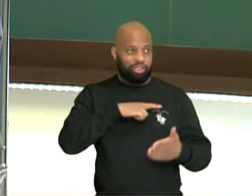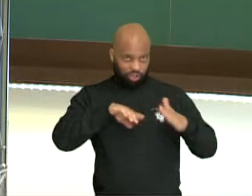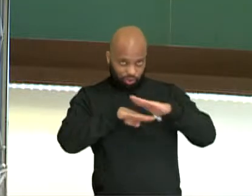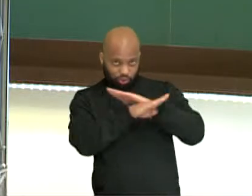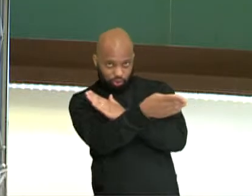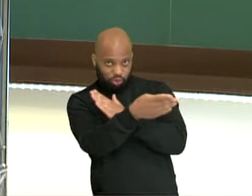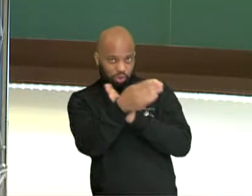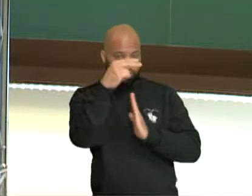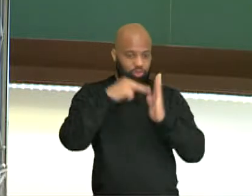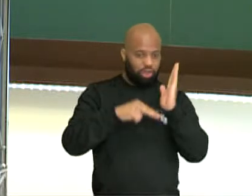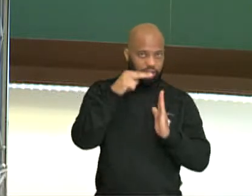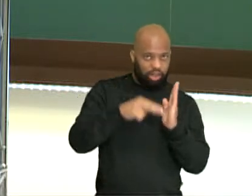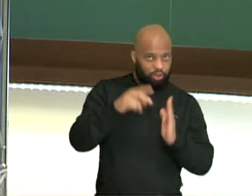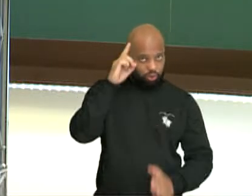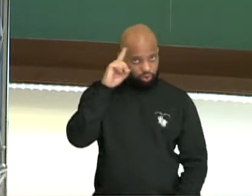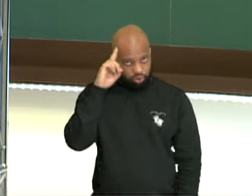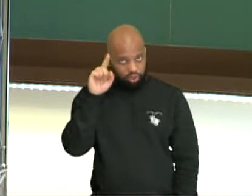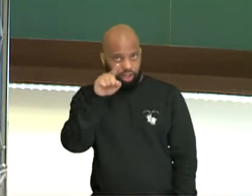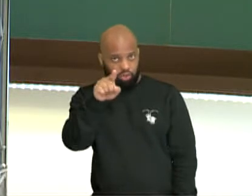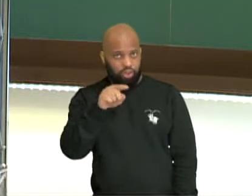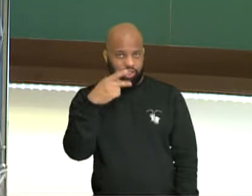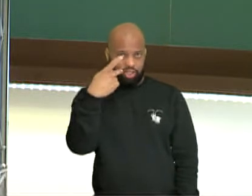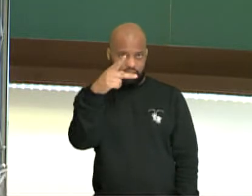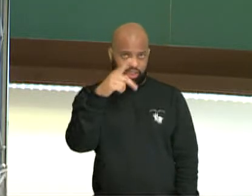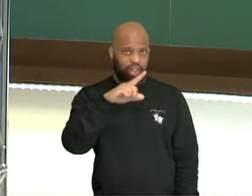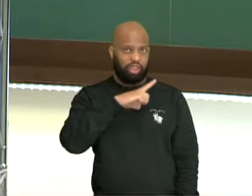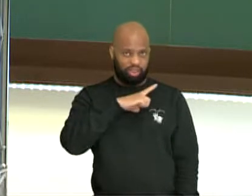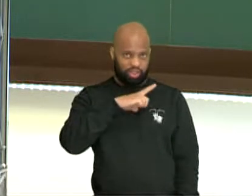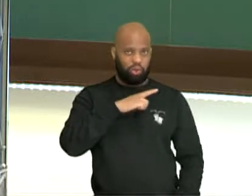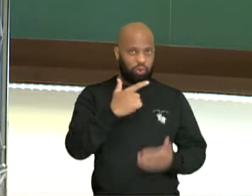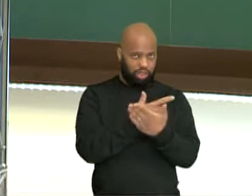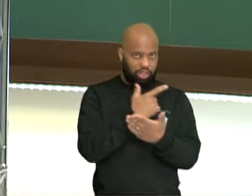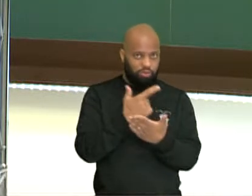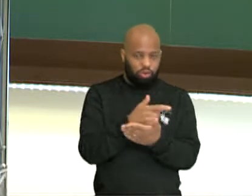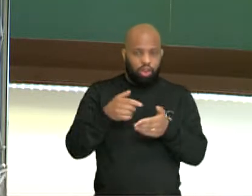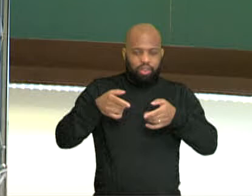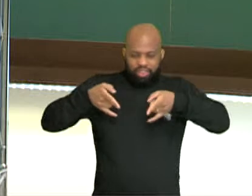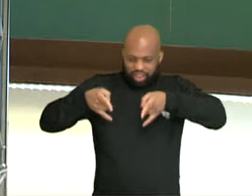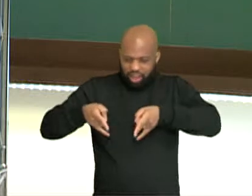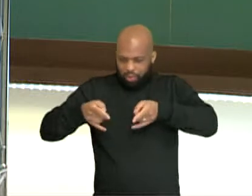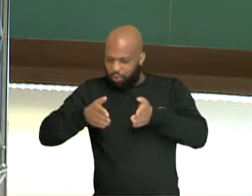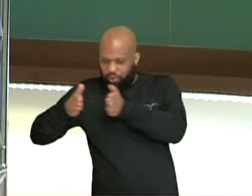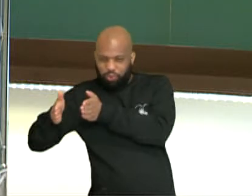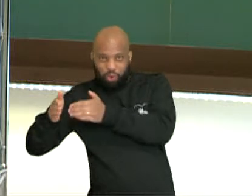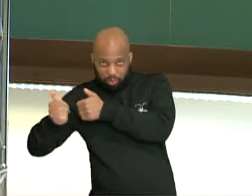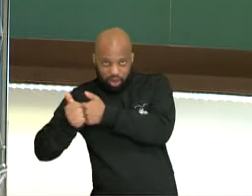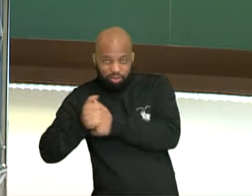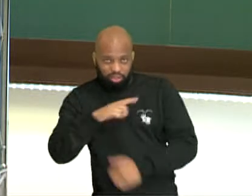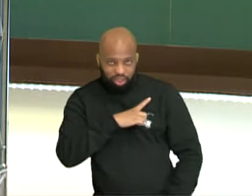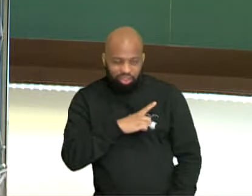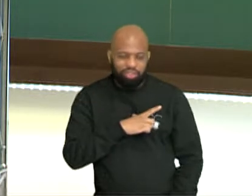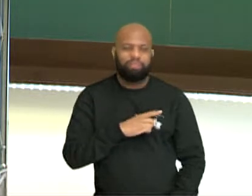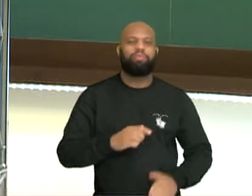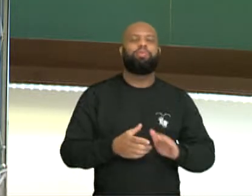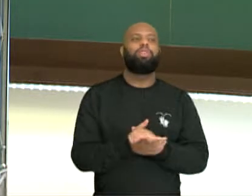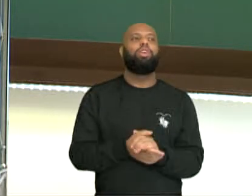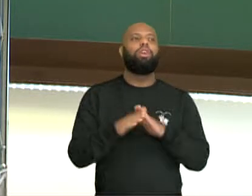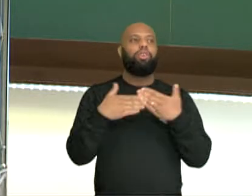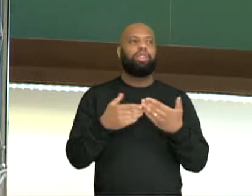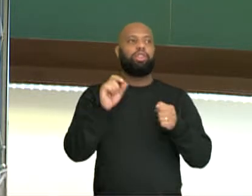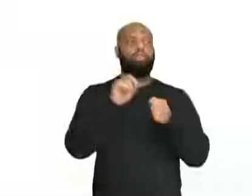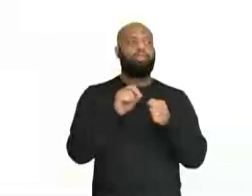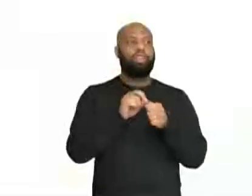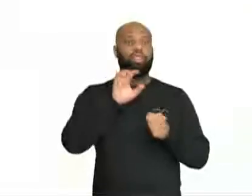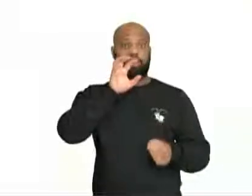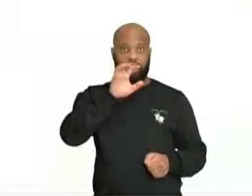de leitura, tem rotina? Você tem o seu livro de cabeceira? Conta só para mim. Claro que tem, né? Então, olha só. Estabelecer